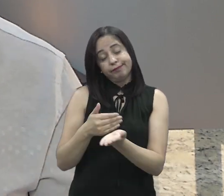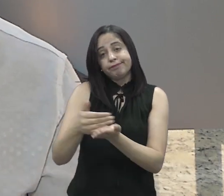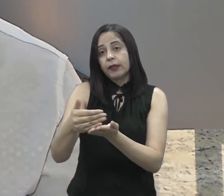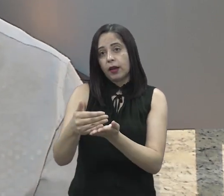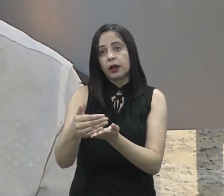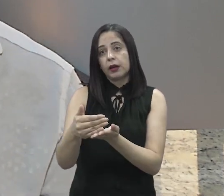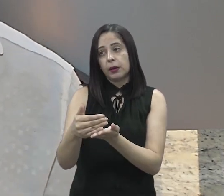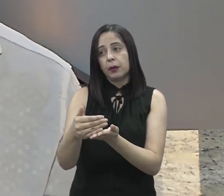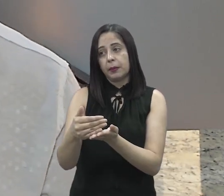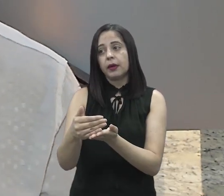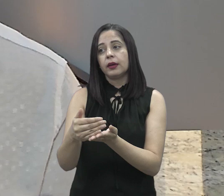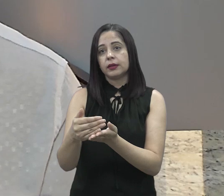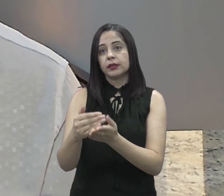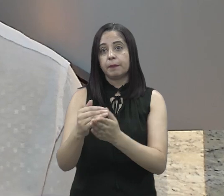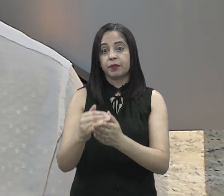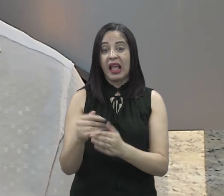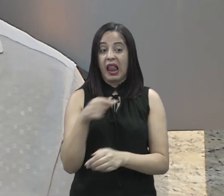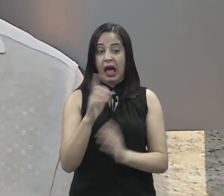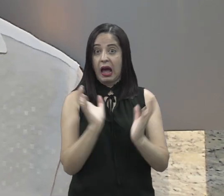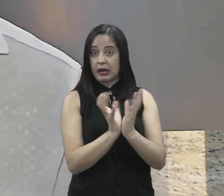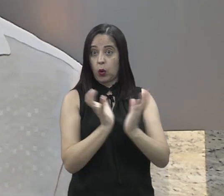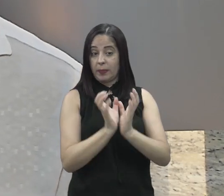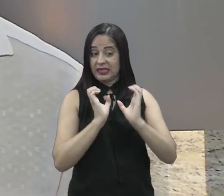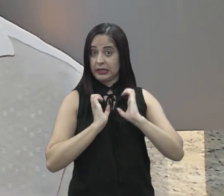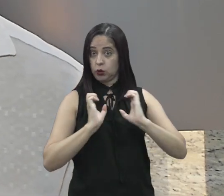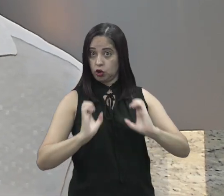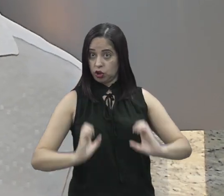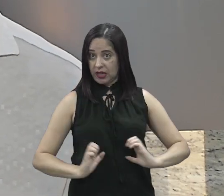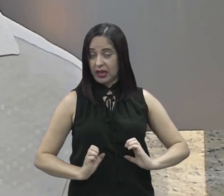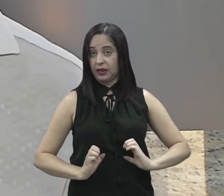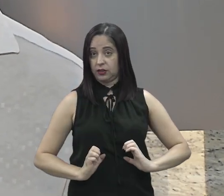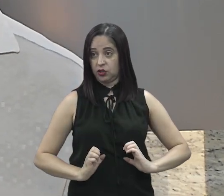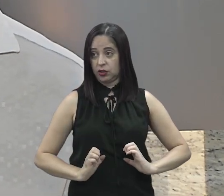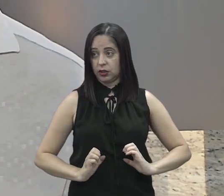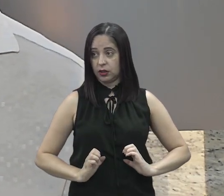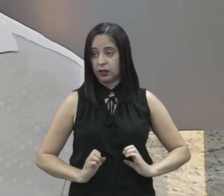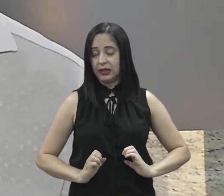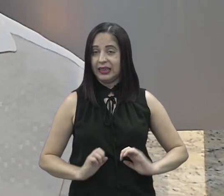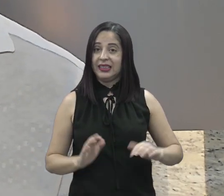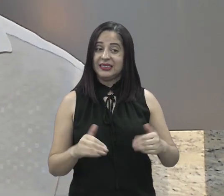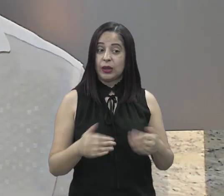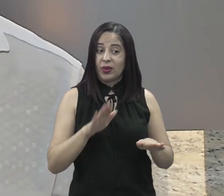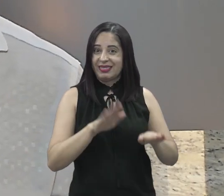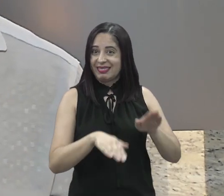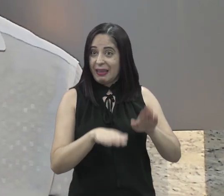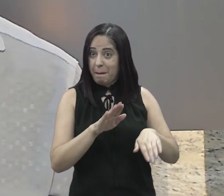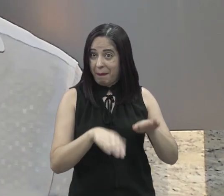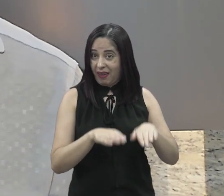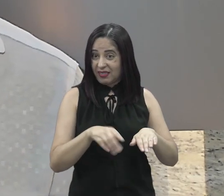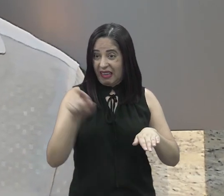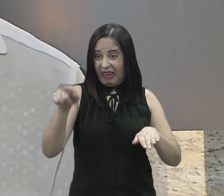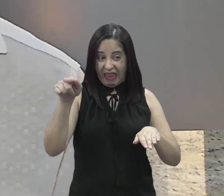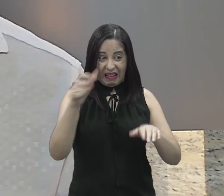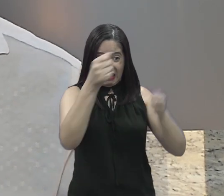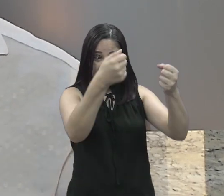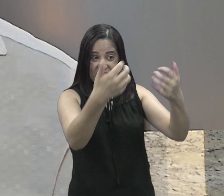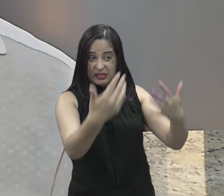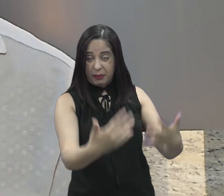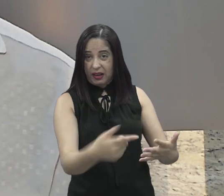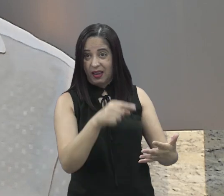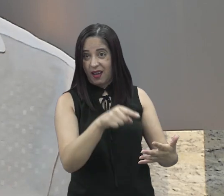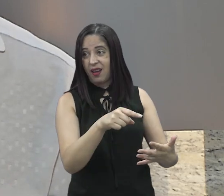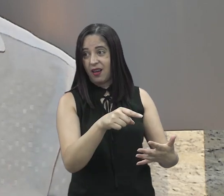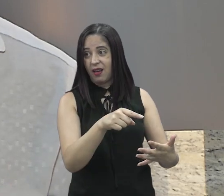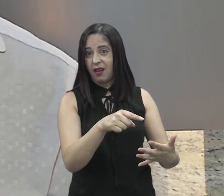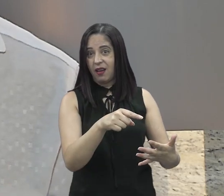Ele inicia esse processo, né, da Comissão de Ética, que chega até, dependendo do que foi ali relatado,